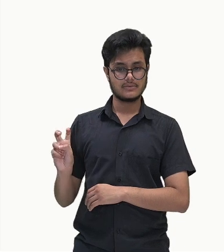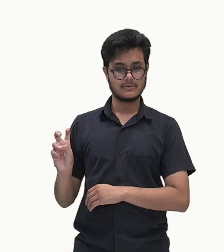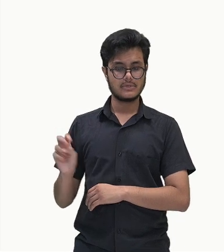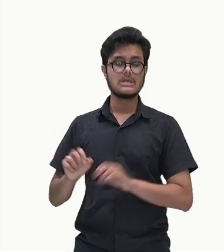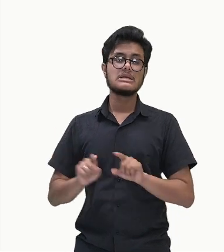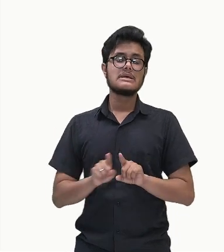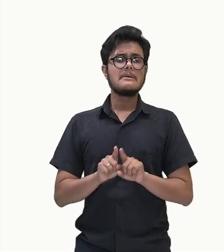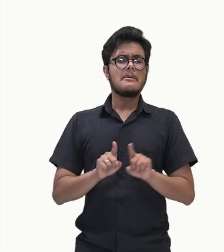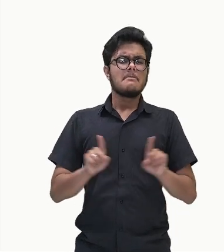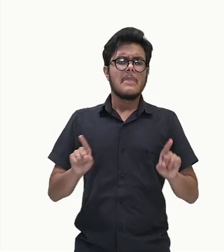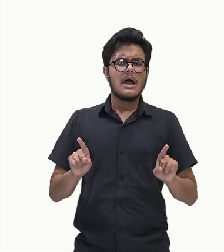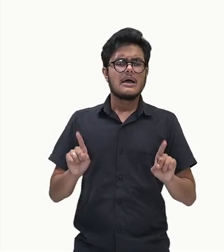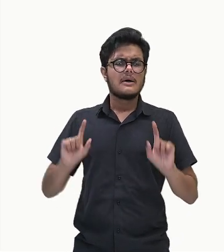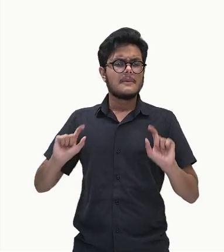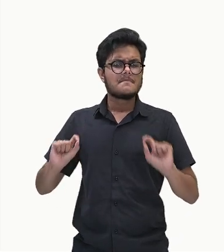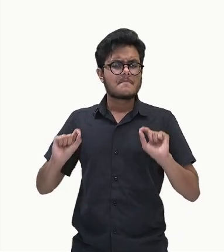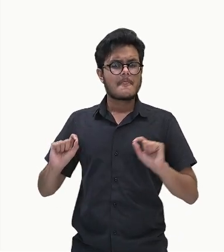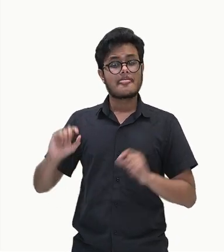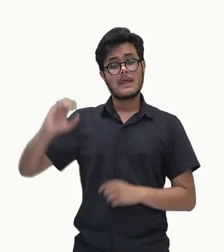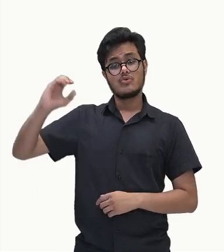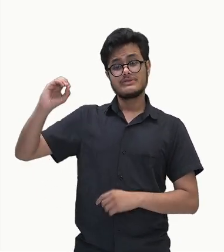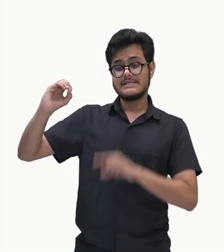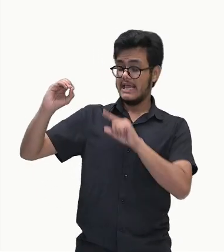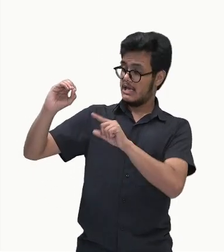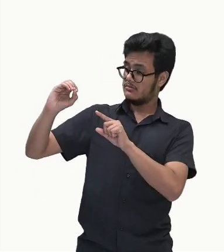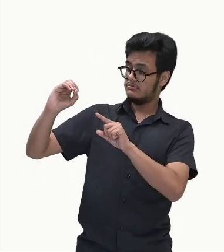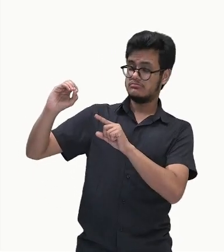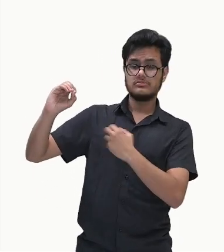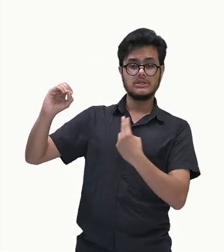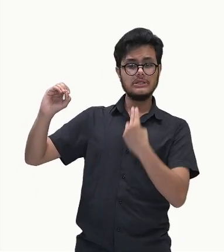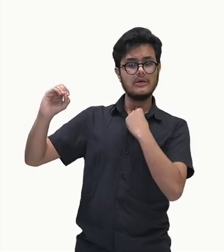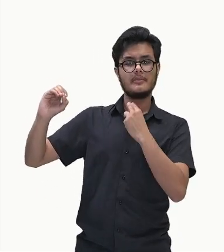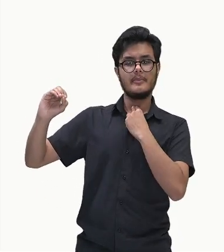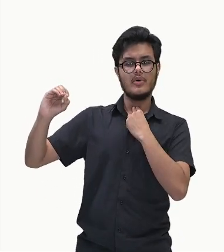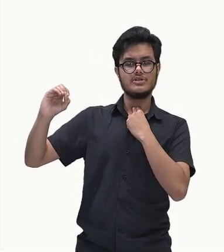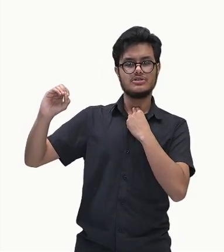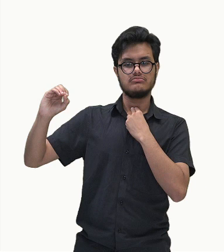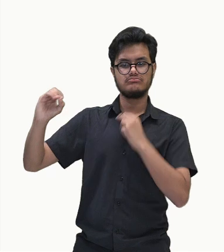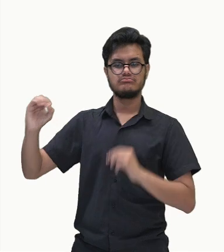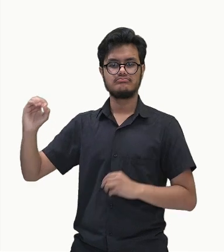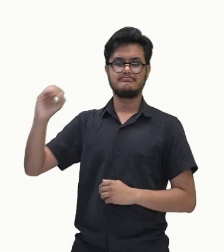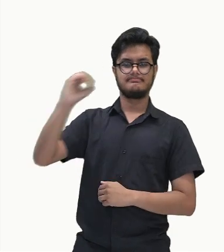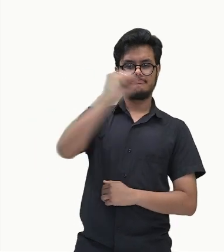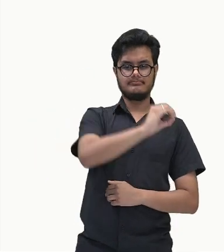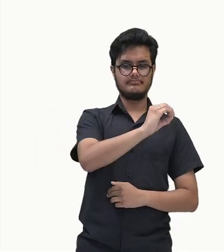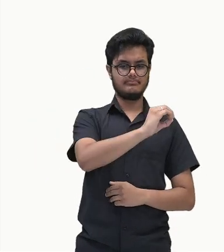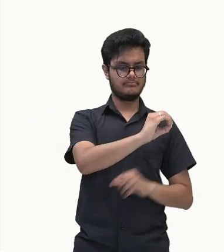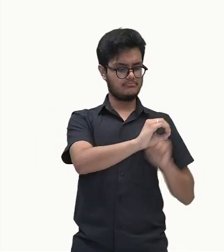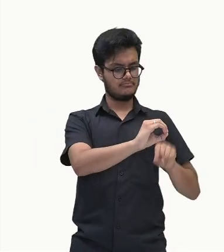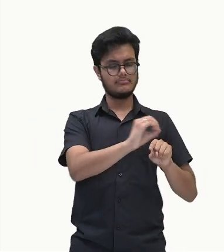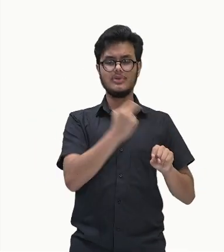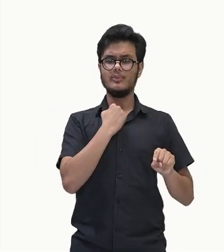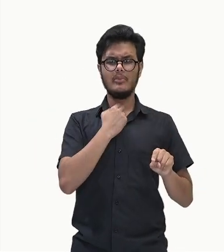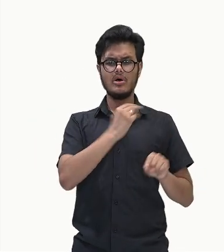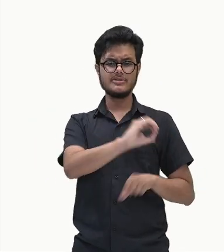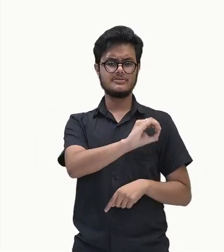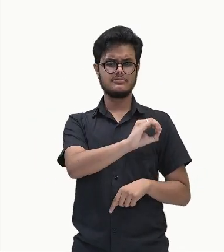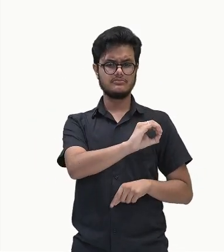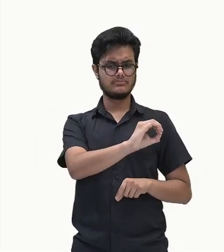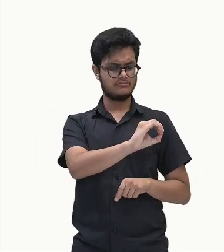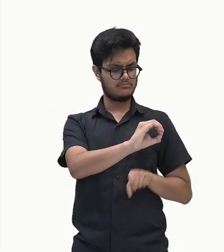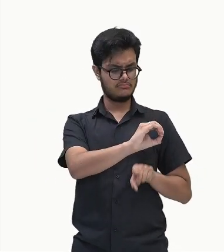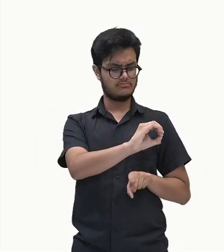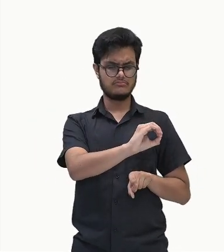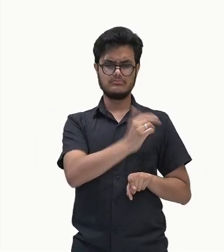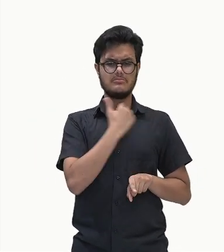Só que o zero ele não pode ser o primeiro porque ele não vai fazer diferença né se a gente vai formar aqui o